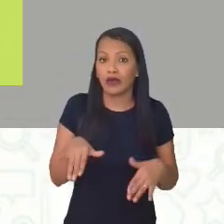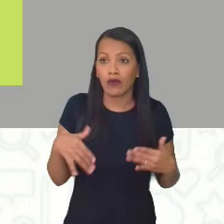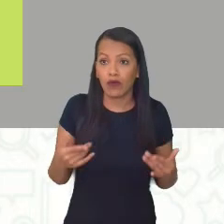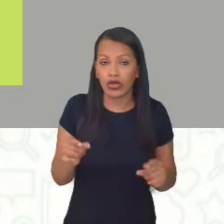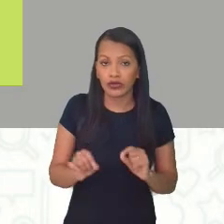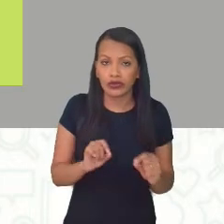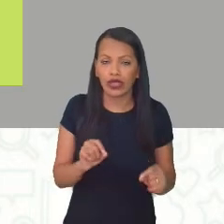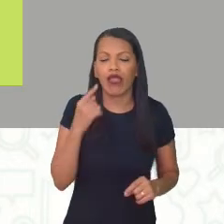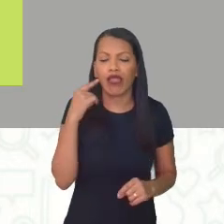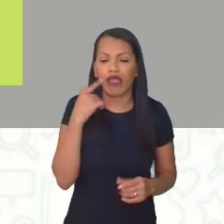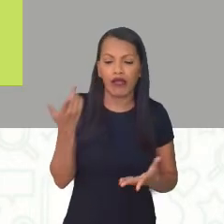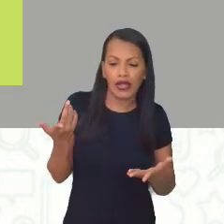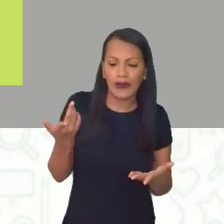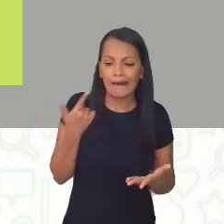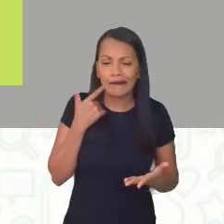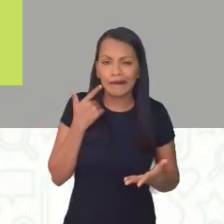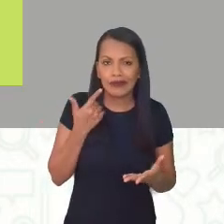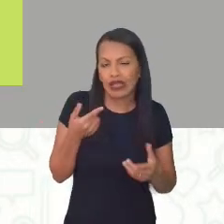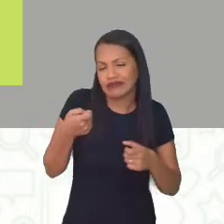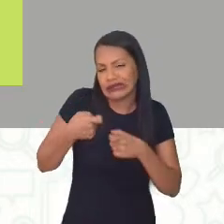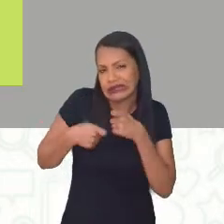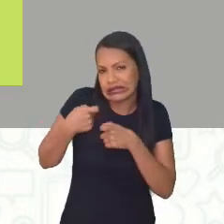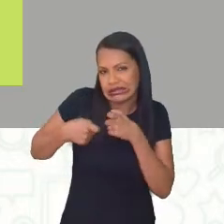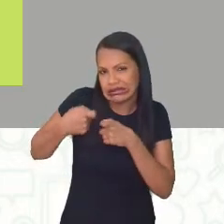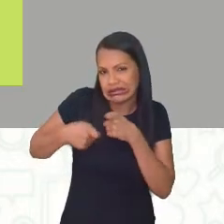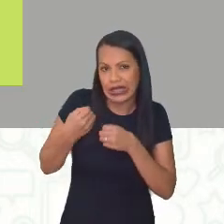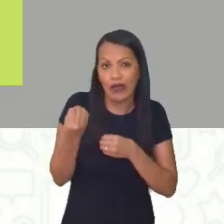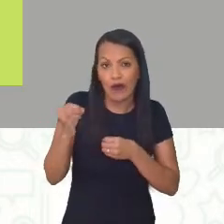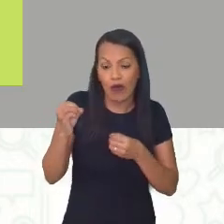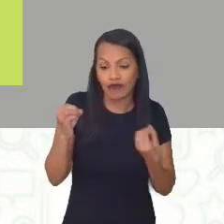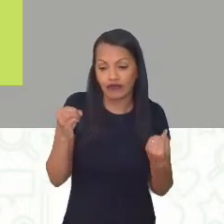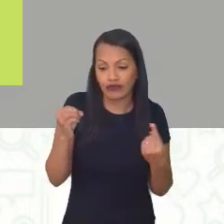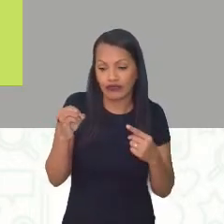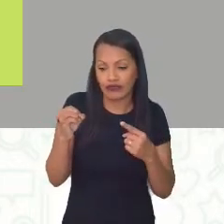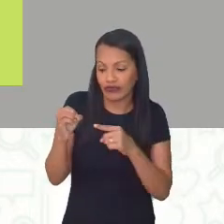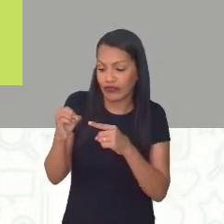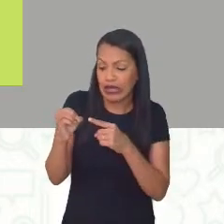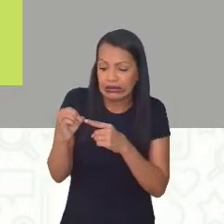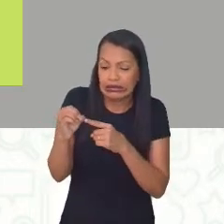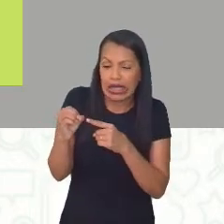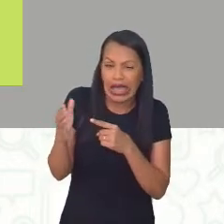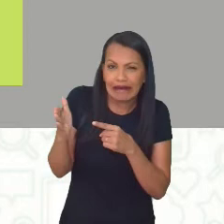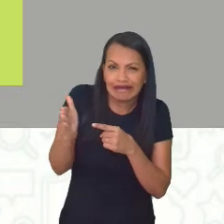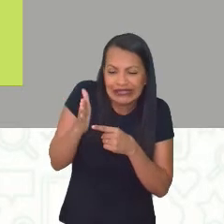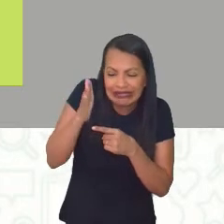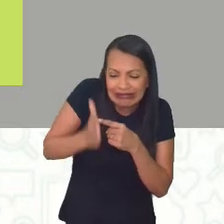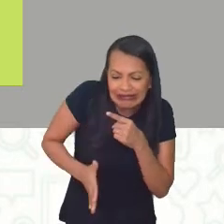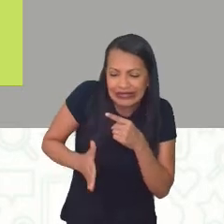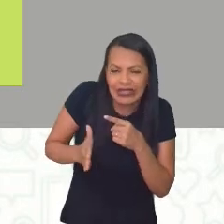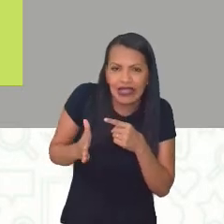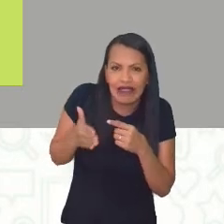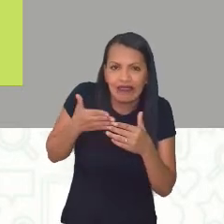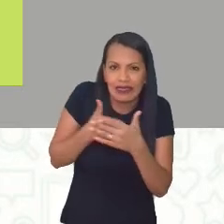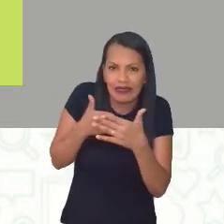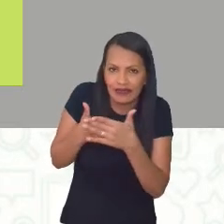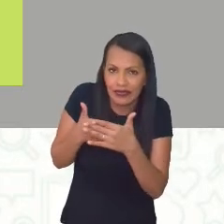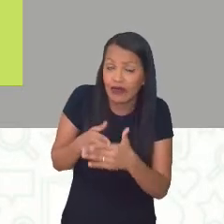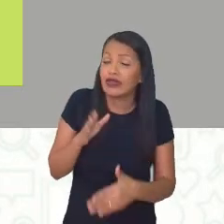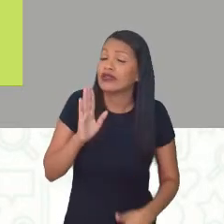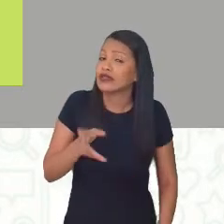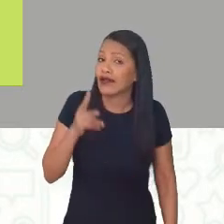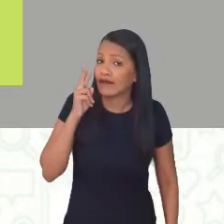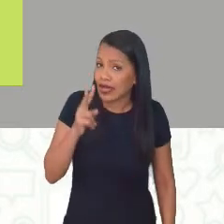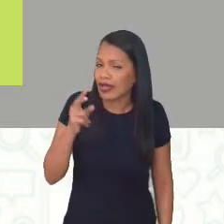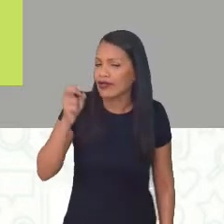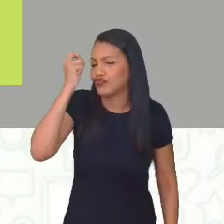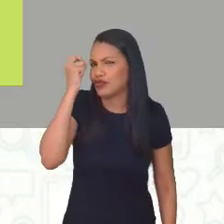chegada do espermatozoide ao útero. E nós vimos que o espermatozoide ele é bem esperto, o óvulo já vai liberando sinais que já